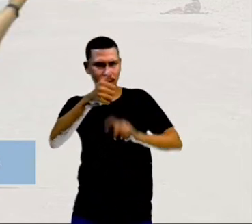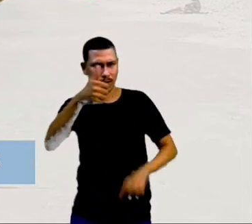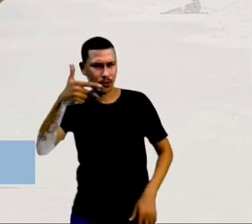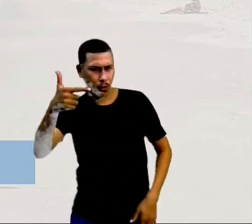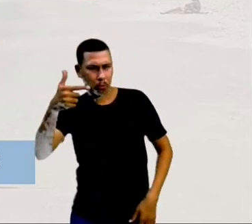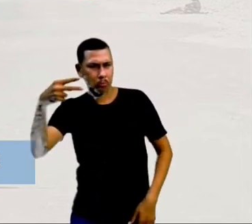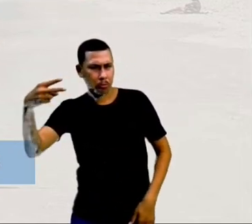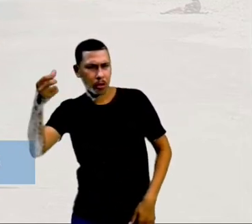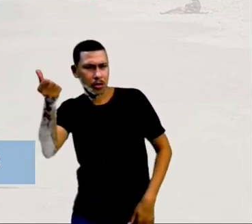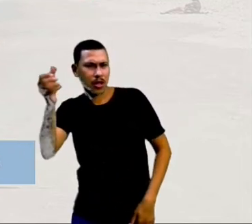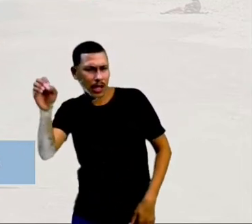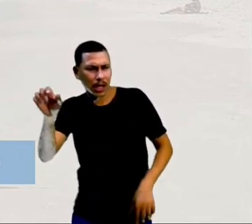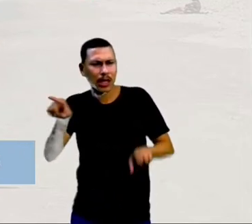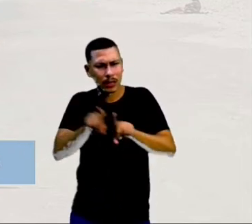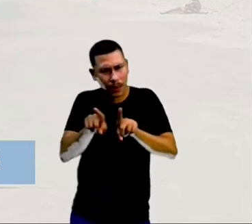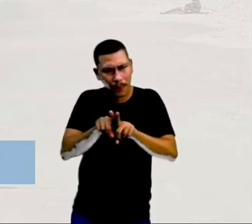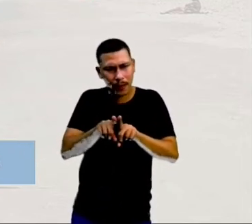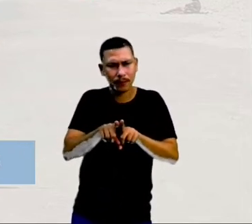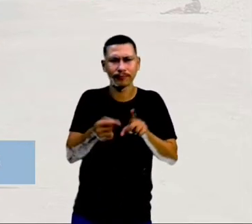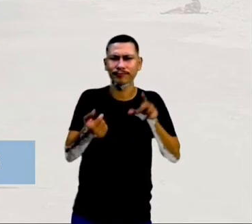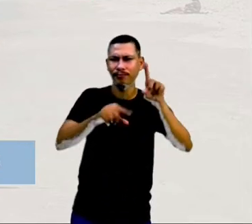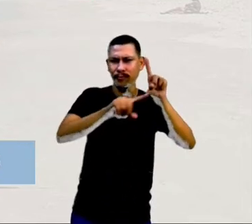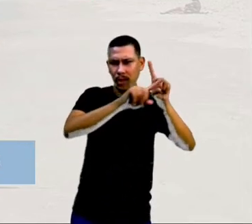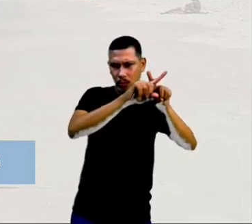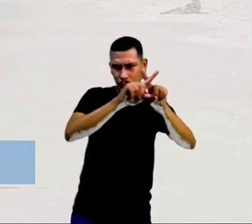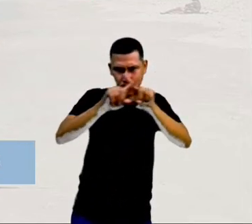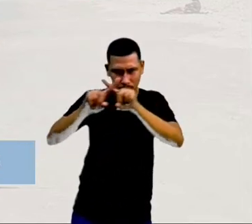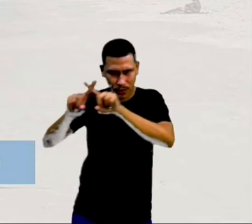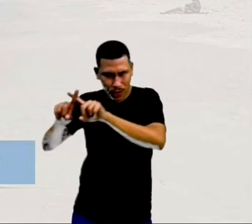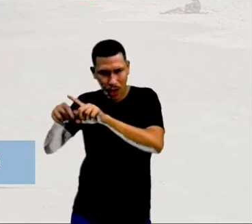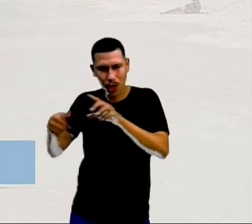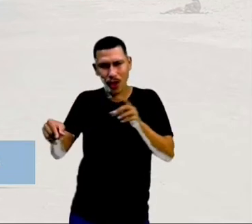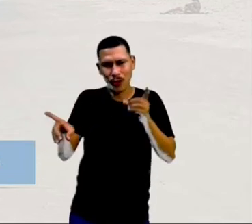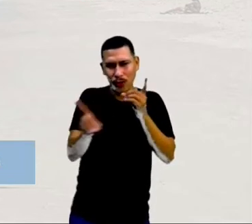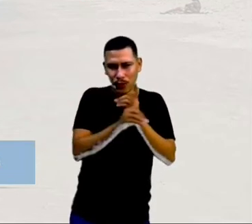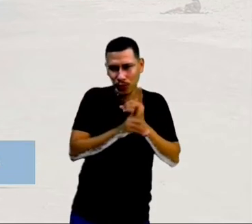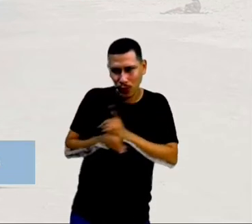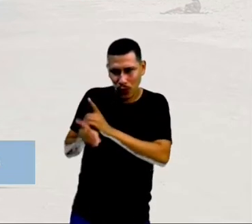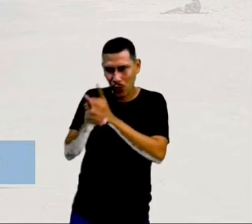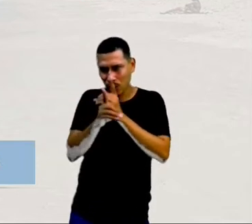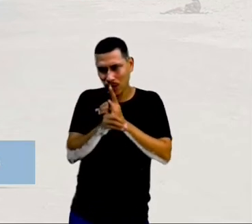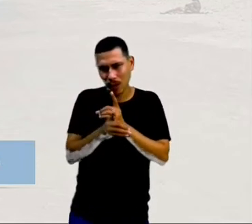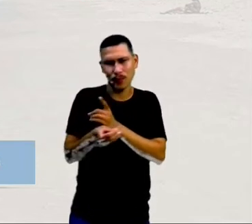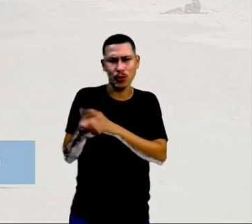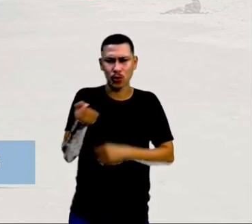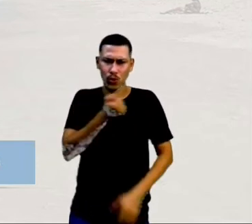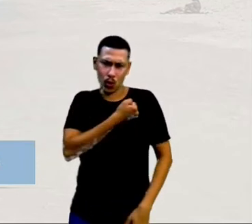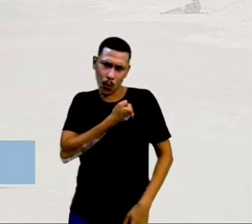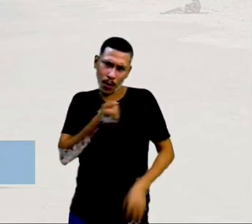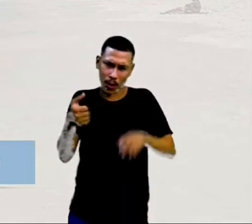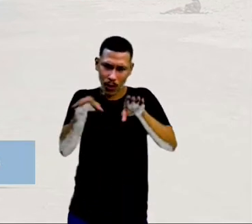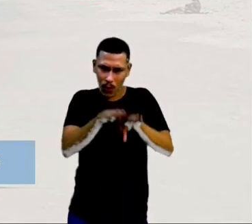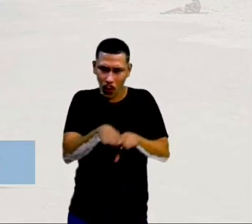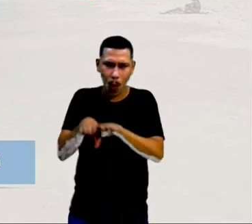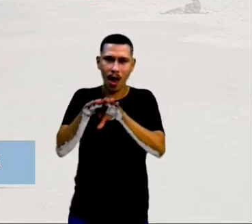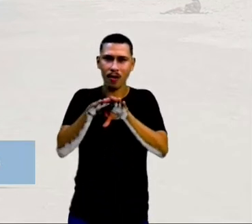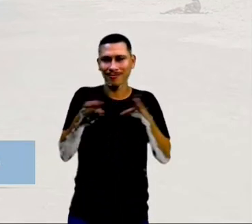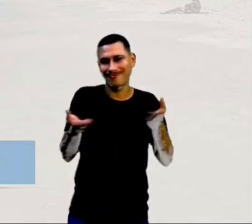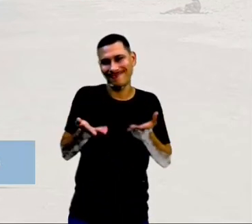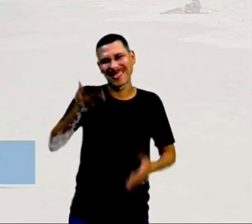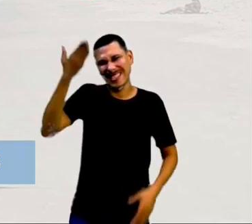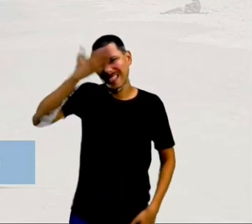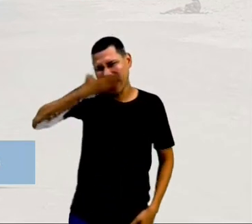60. Como a multiplicação a gente encontrou exatamente uma igualdade, a gente tem certeza que